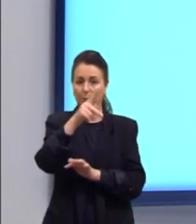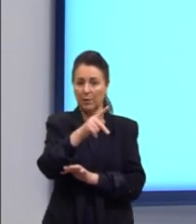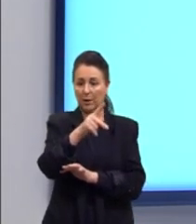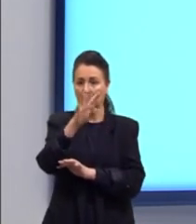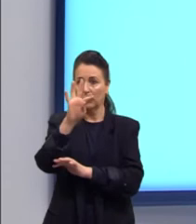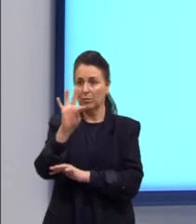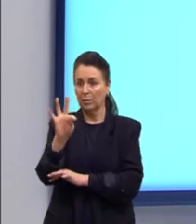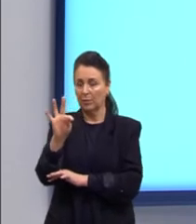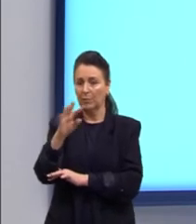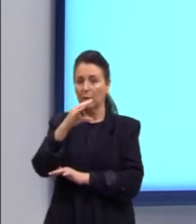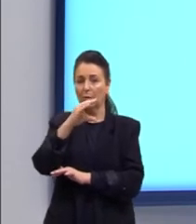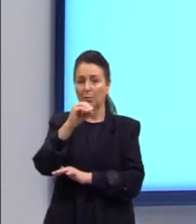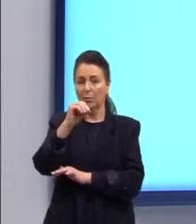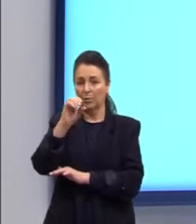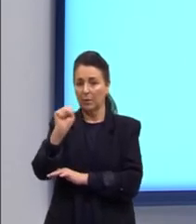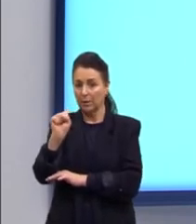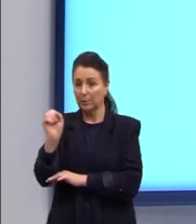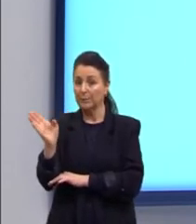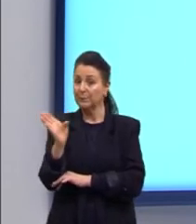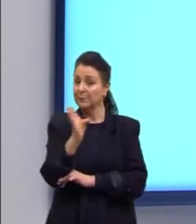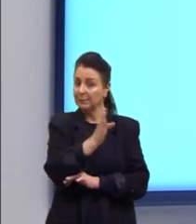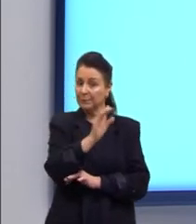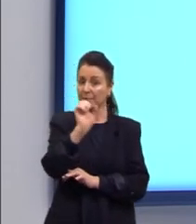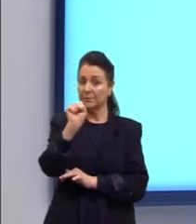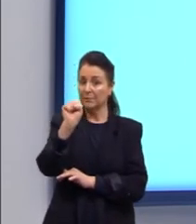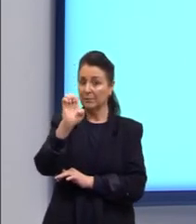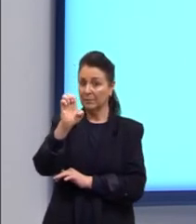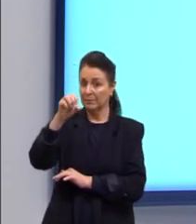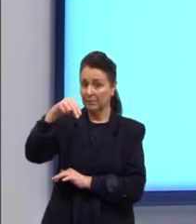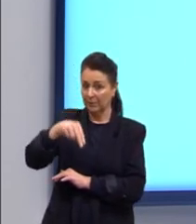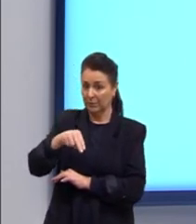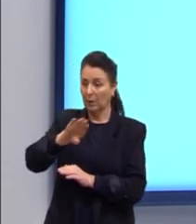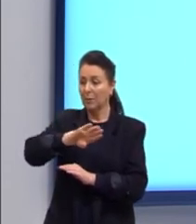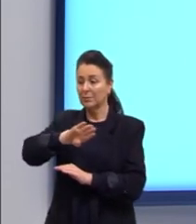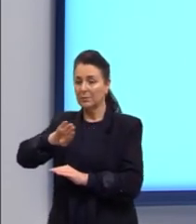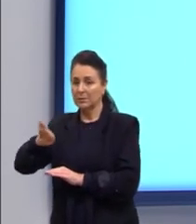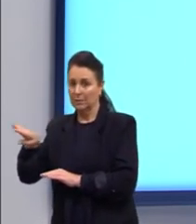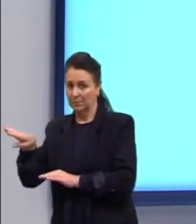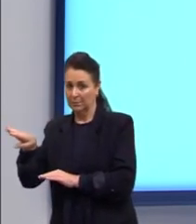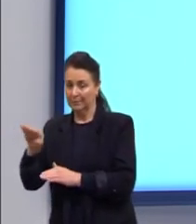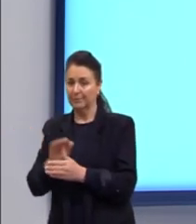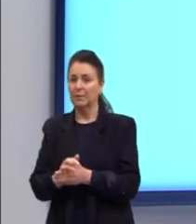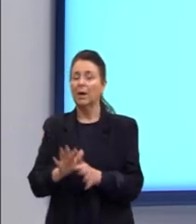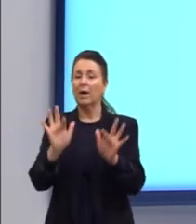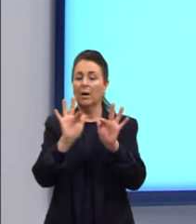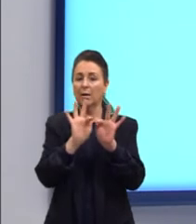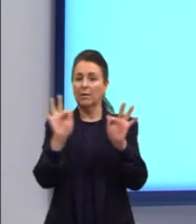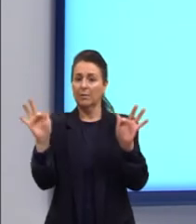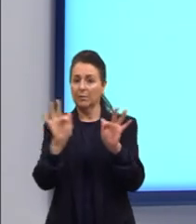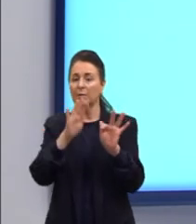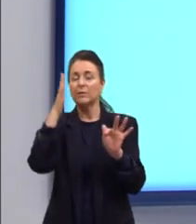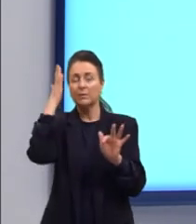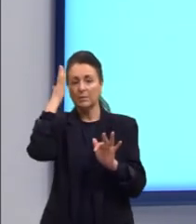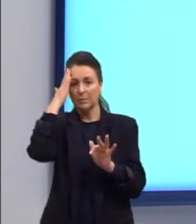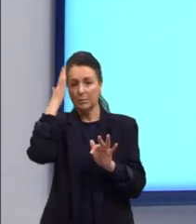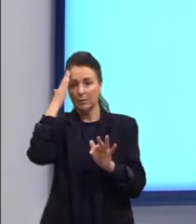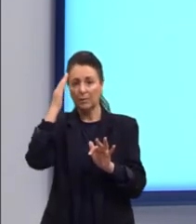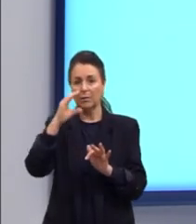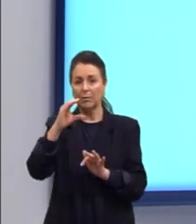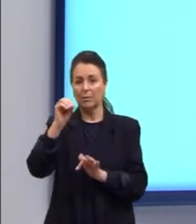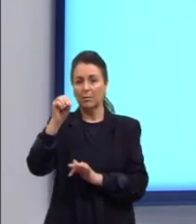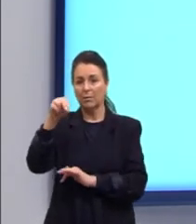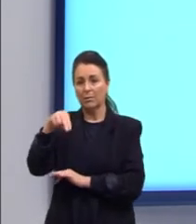o cosseno e o seno então nós já descartamos seno a gente sabe que a nossa função que a gente vai considerar é